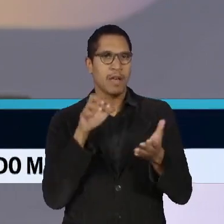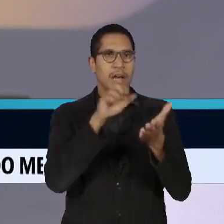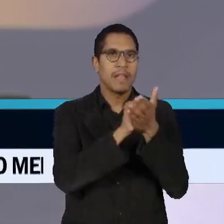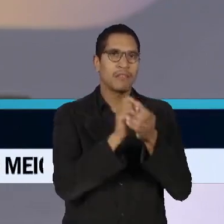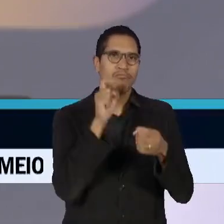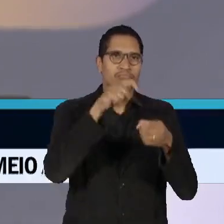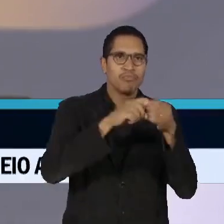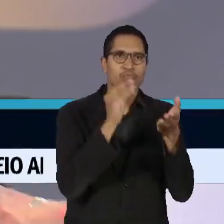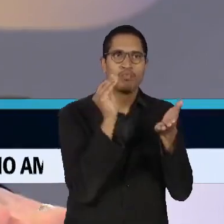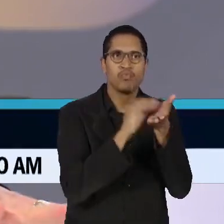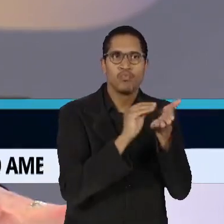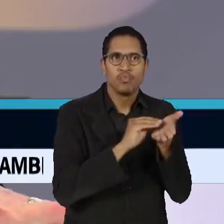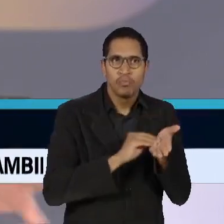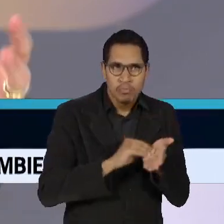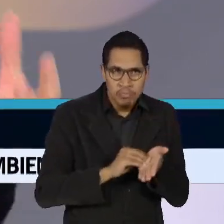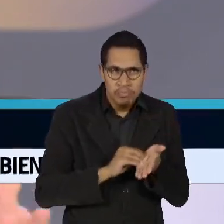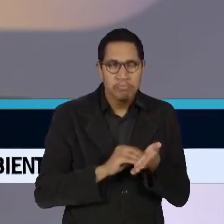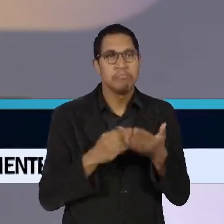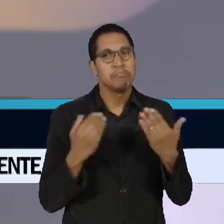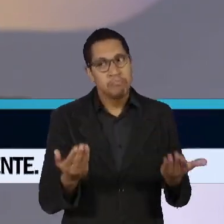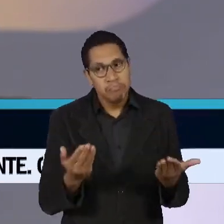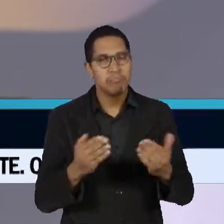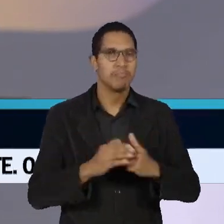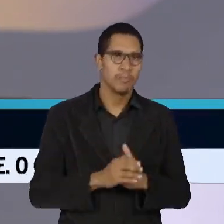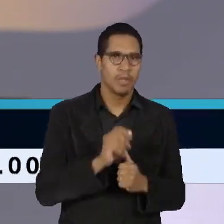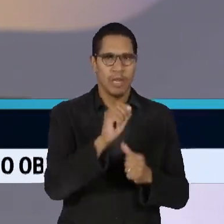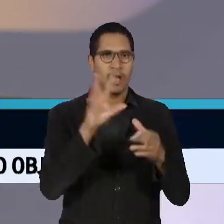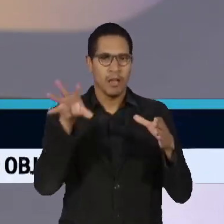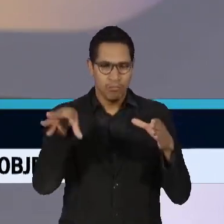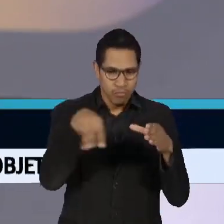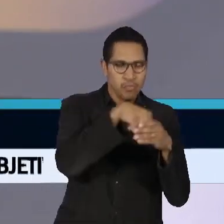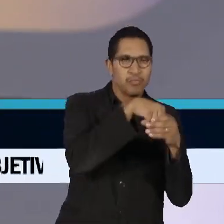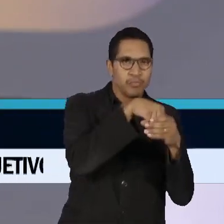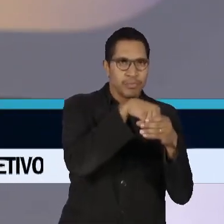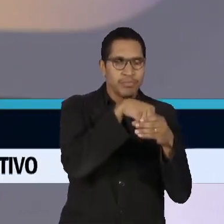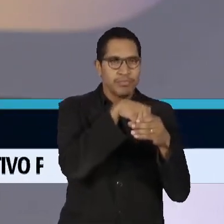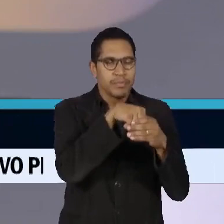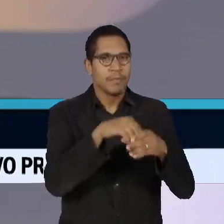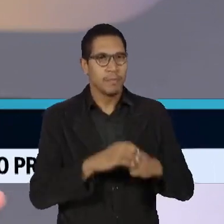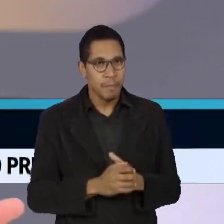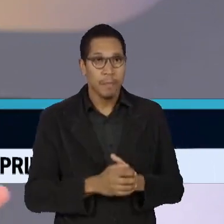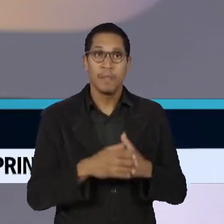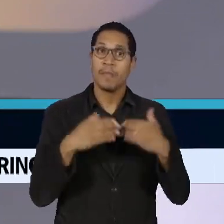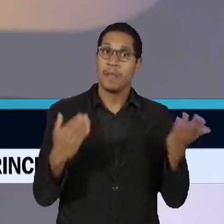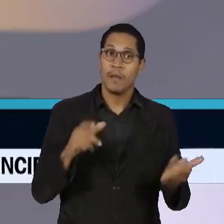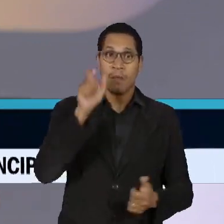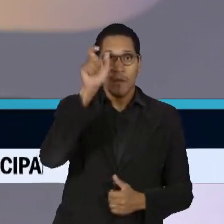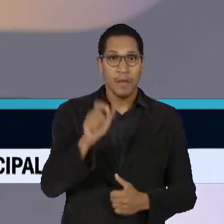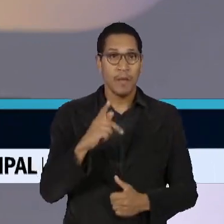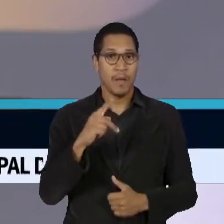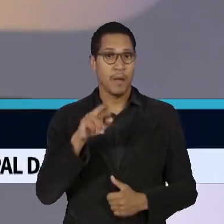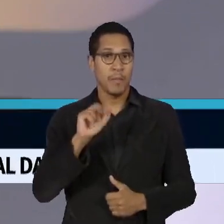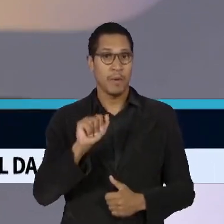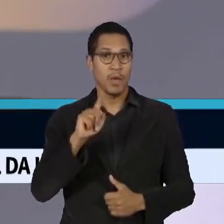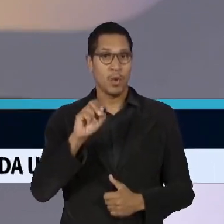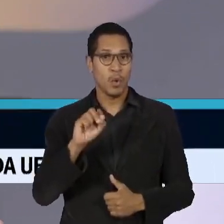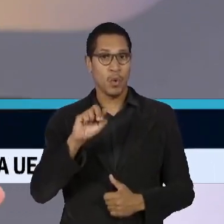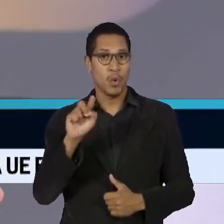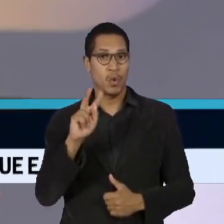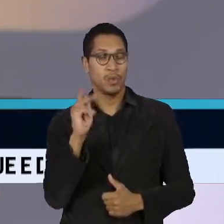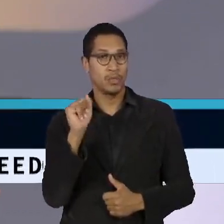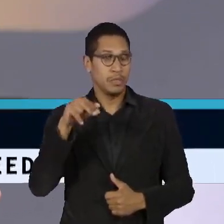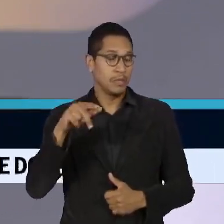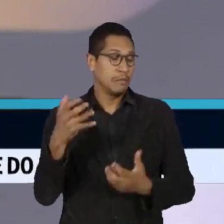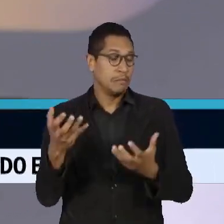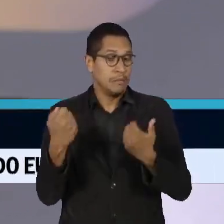na prática isso ia acabar com o grupo Wagner disse que não absorver Então essa ação do primogin foi uma ação de sobrevivência também porque ele